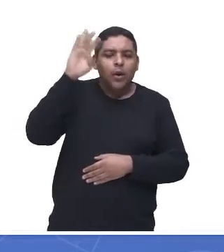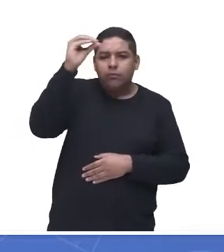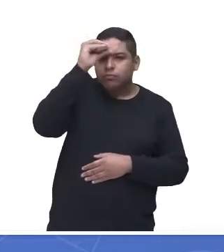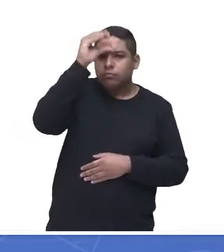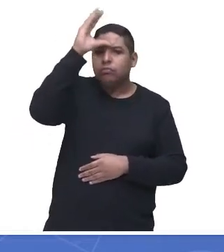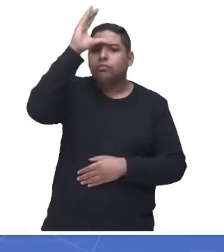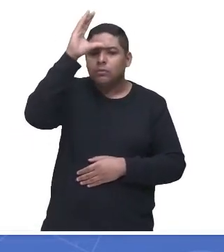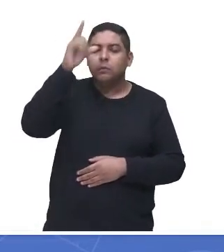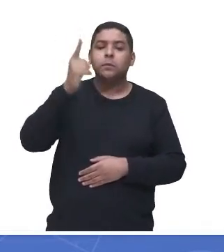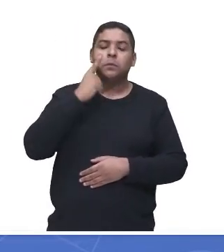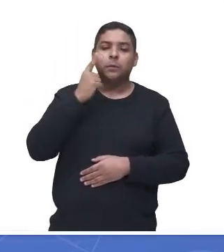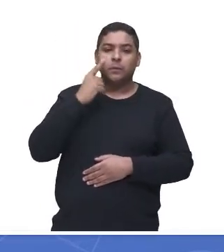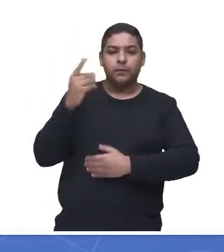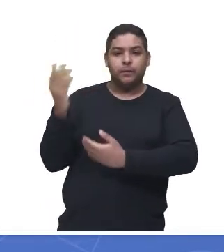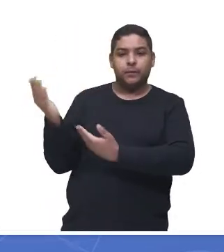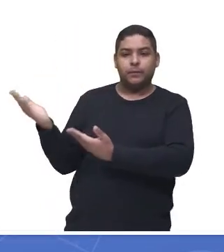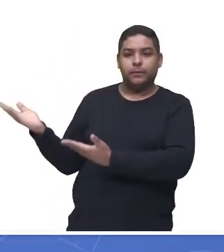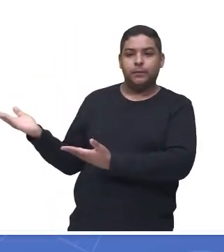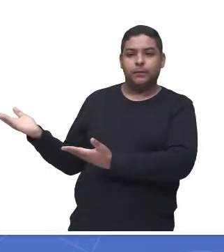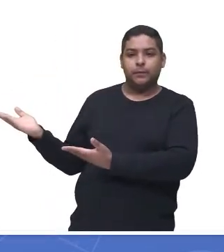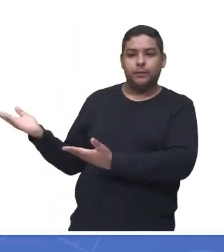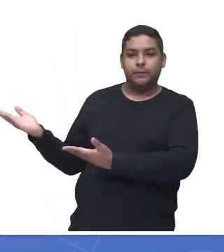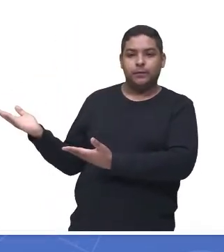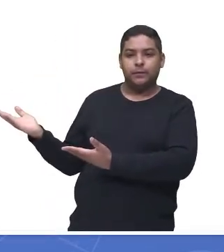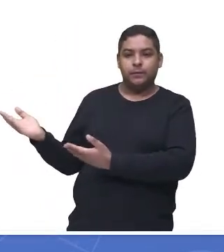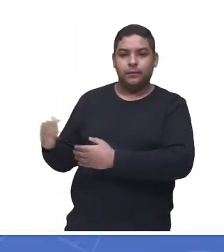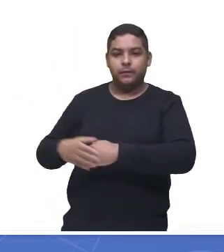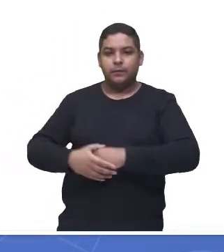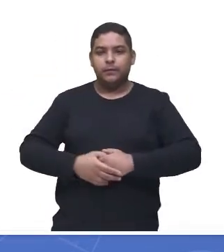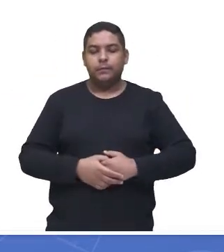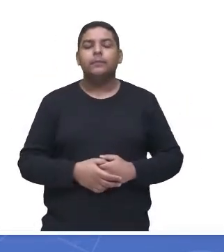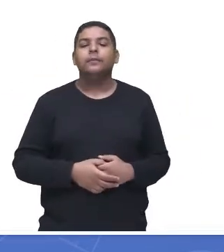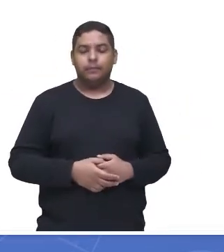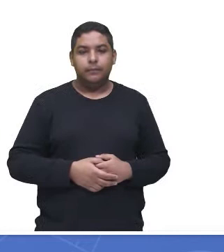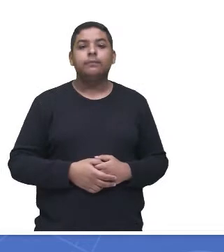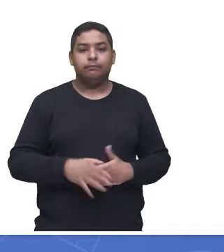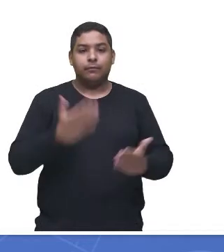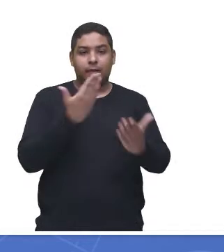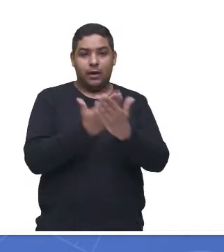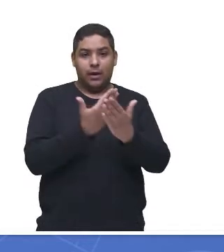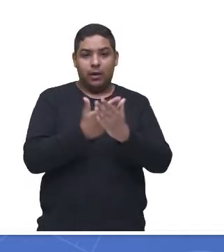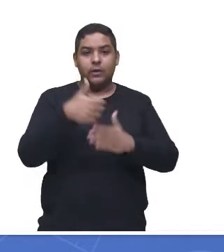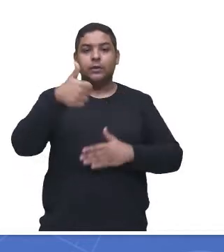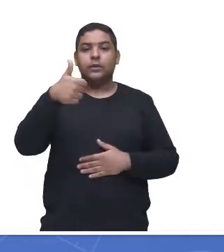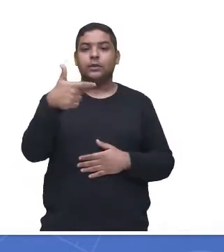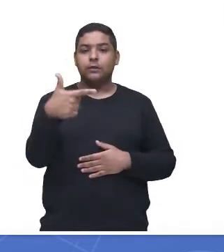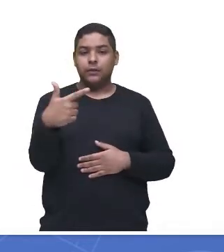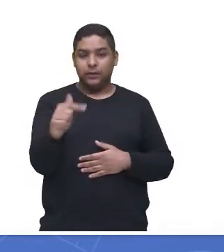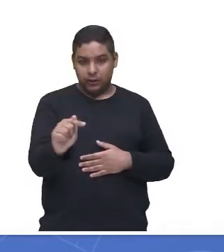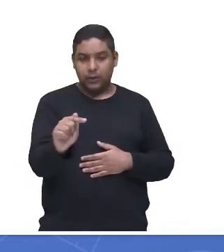Vamos ver aí qual é o conteúdo da aula de hoje. Então, nós estamos na aula 127, né, de filosofia,